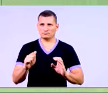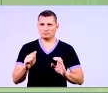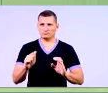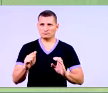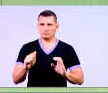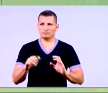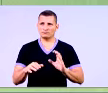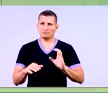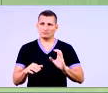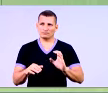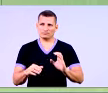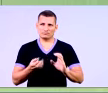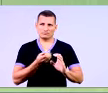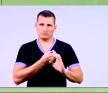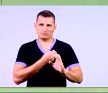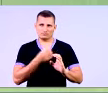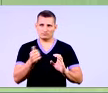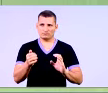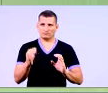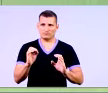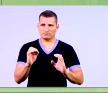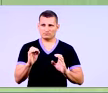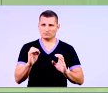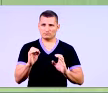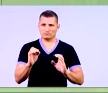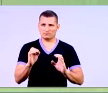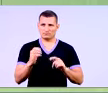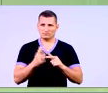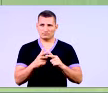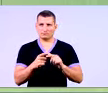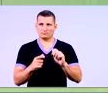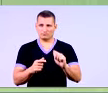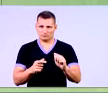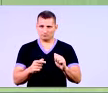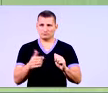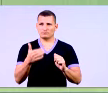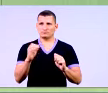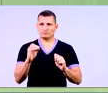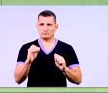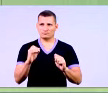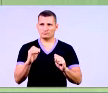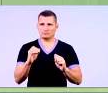valer então 10 porque o avaí 10